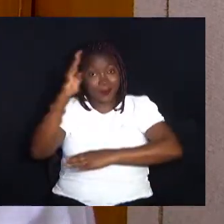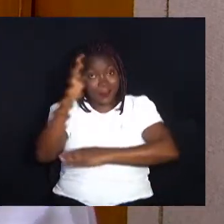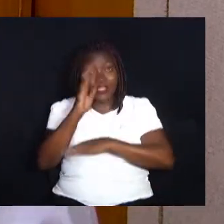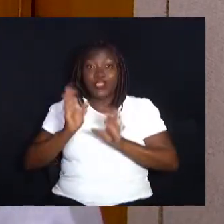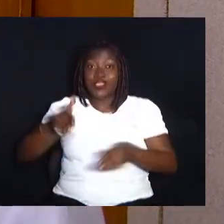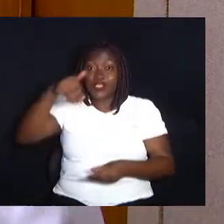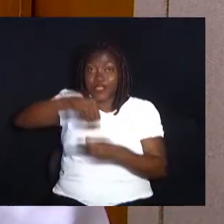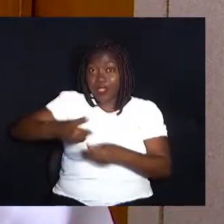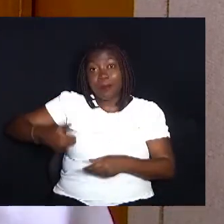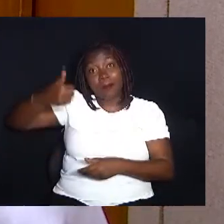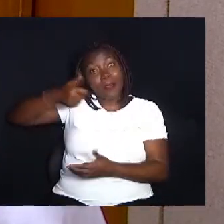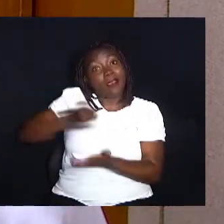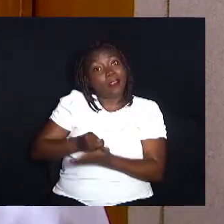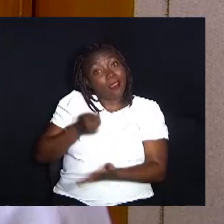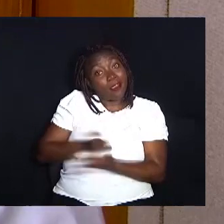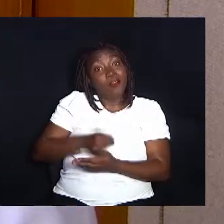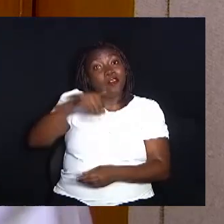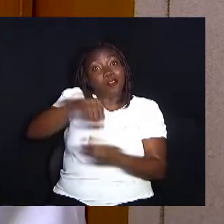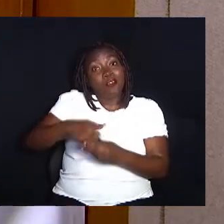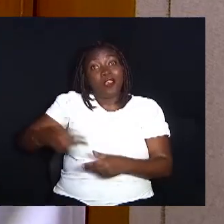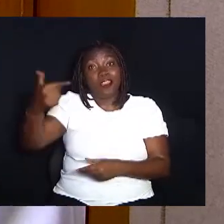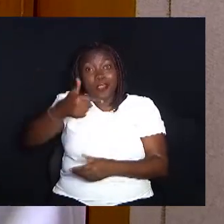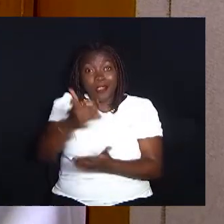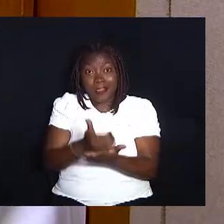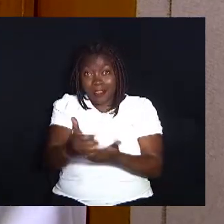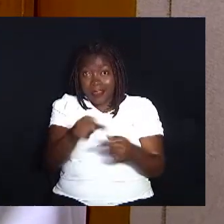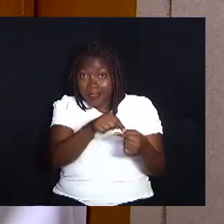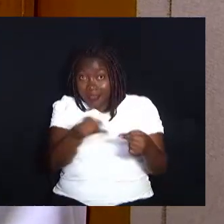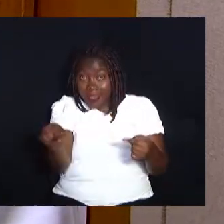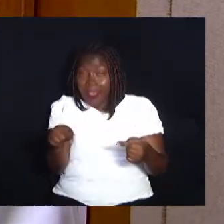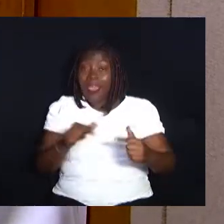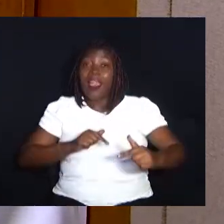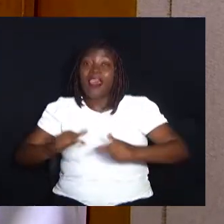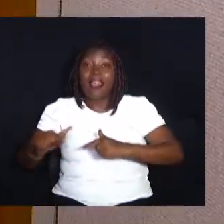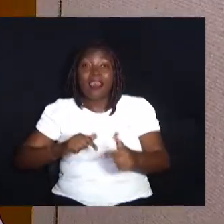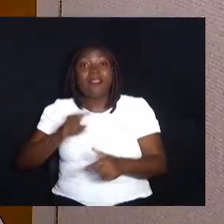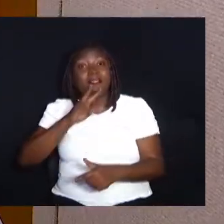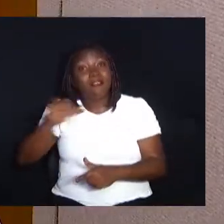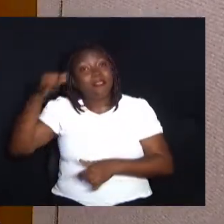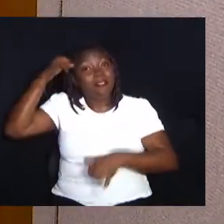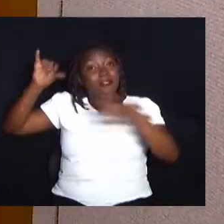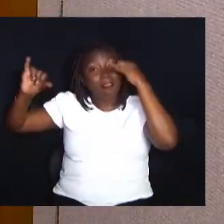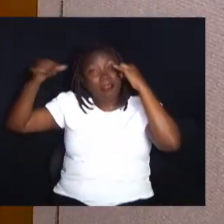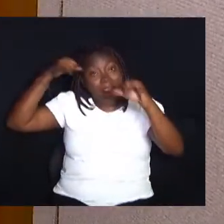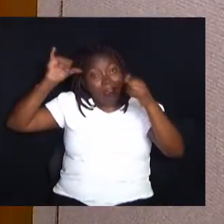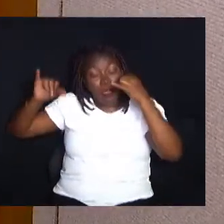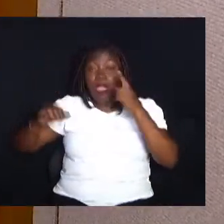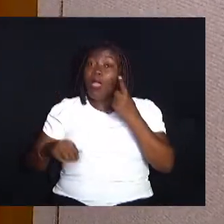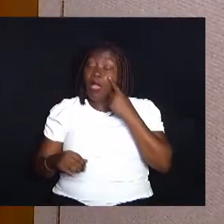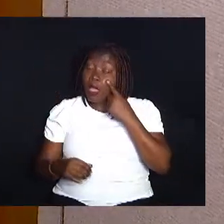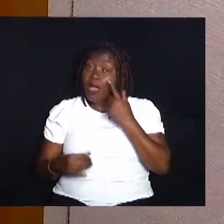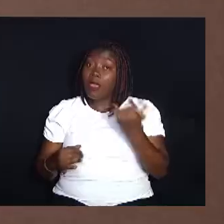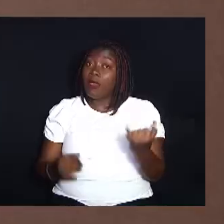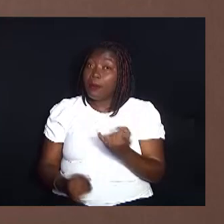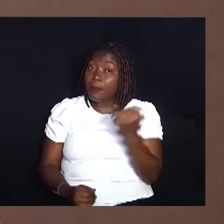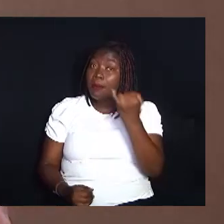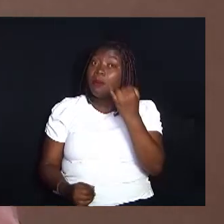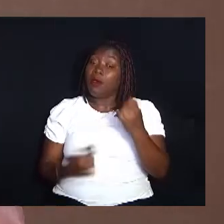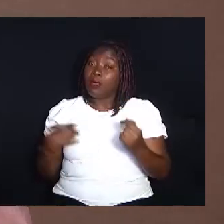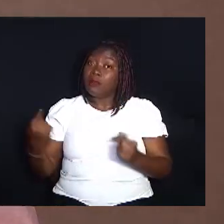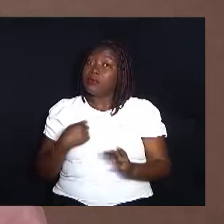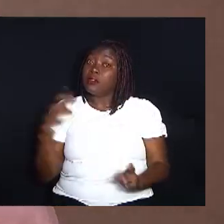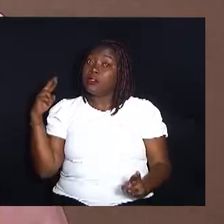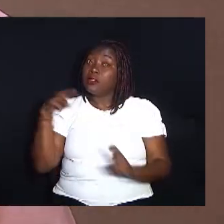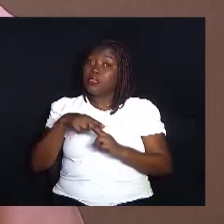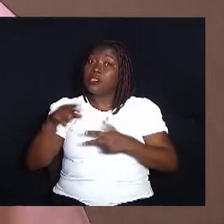Câmara Municipal já votou em primeira deve votar em segunda discussão no começo da semana o trabalho vai ser um trabalho preventivo Olha a